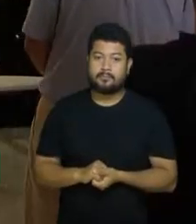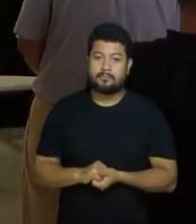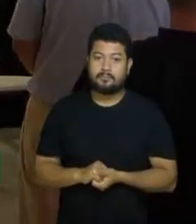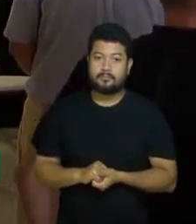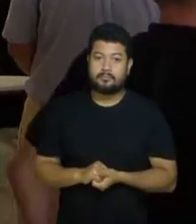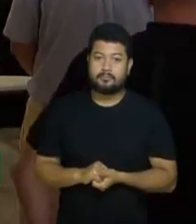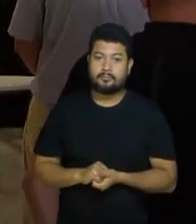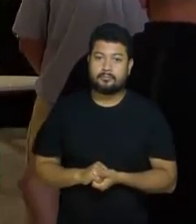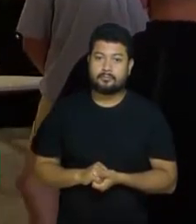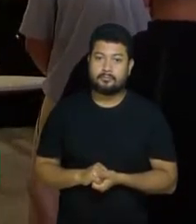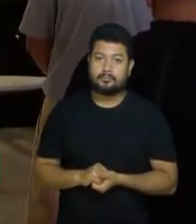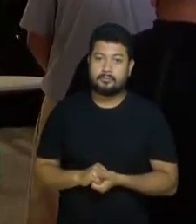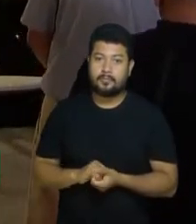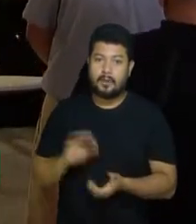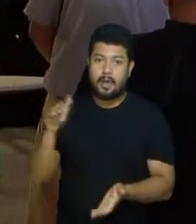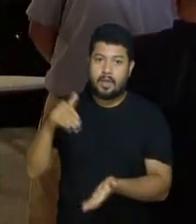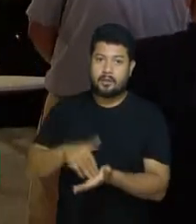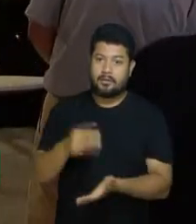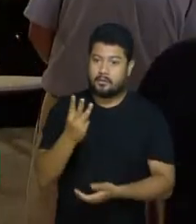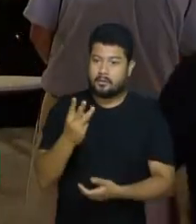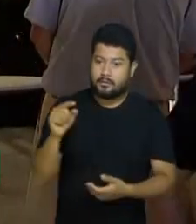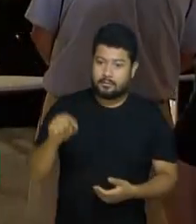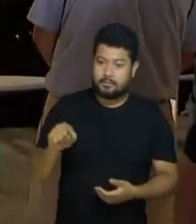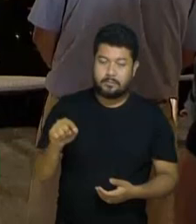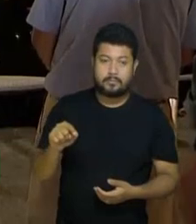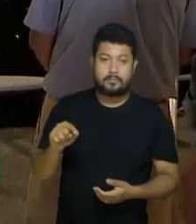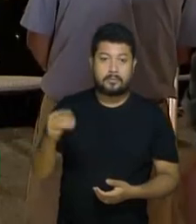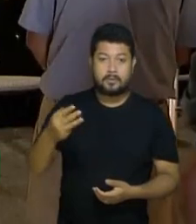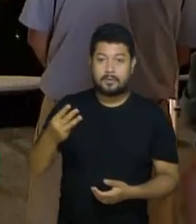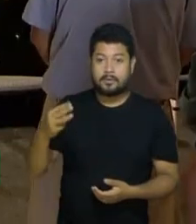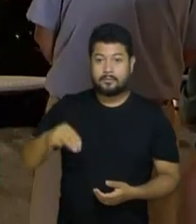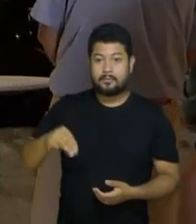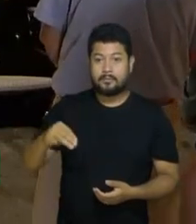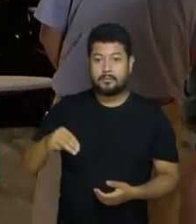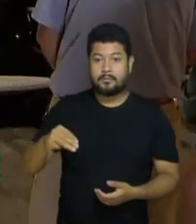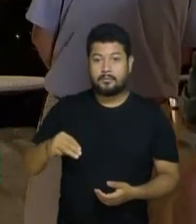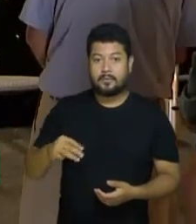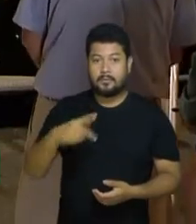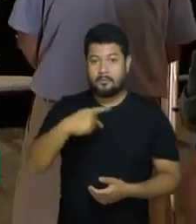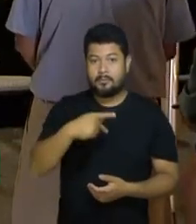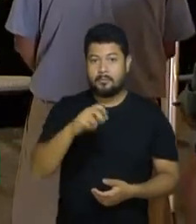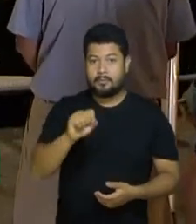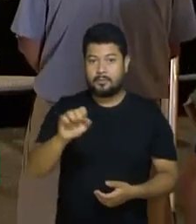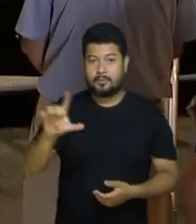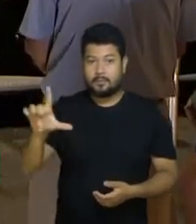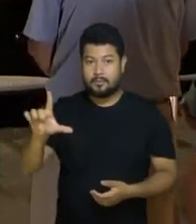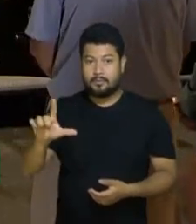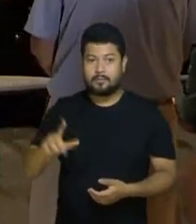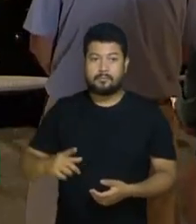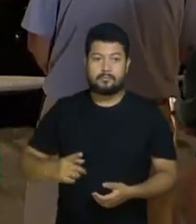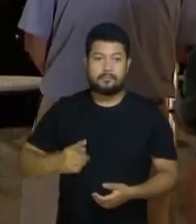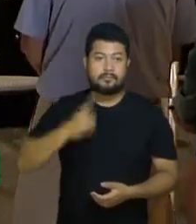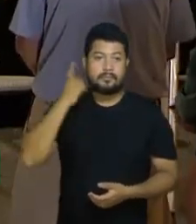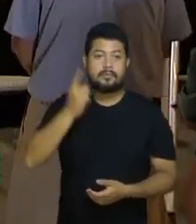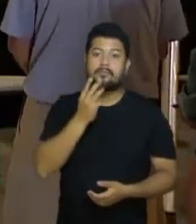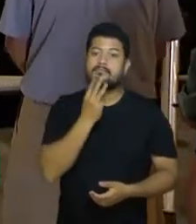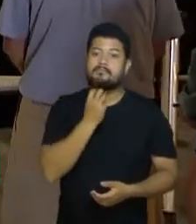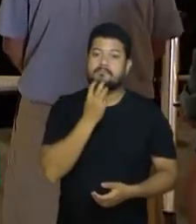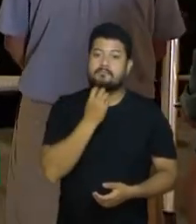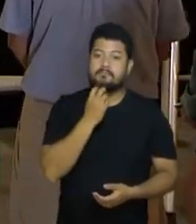Pelo tempo de até 3 minutos para uso da palavra o PSOL. Deputado Marquito.